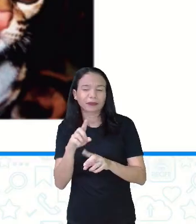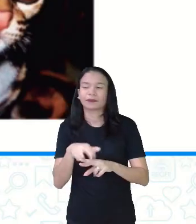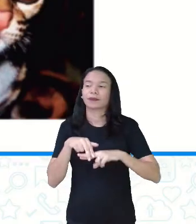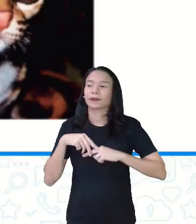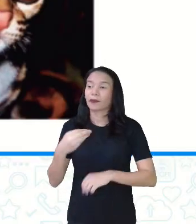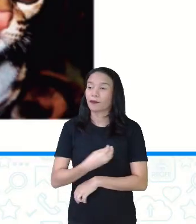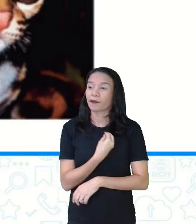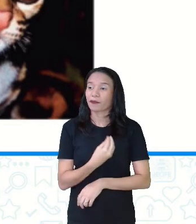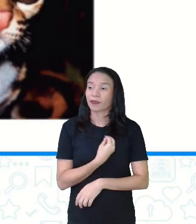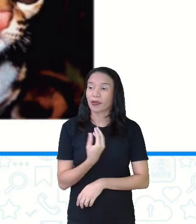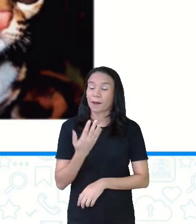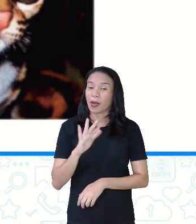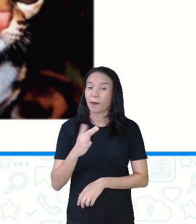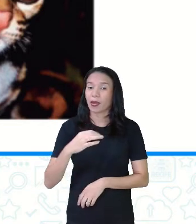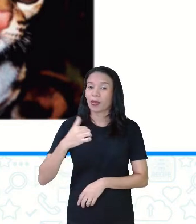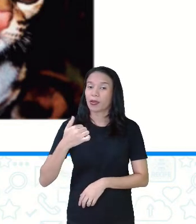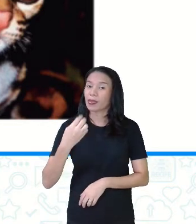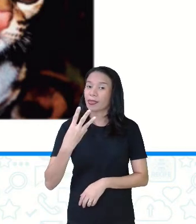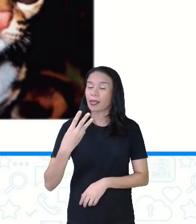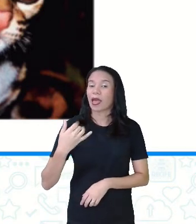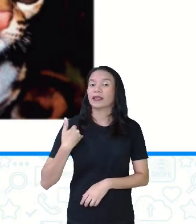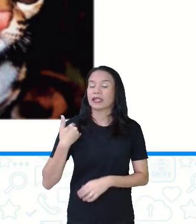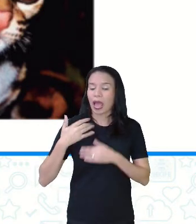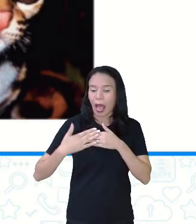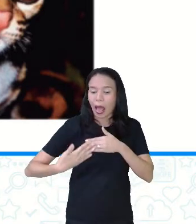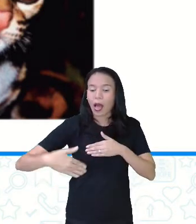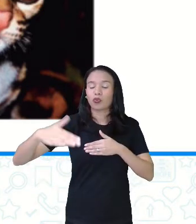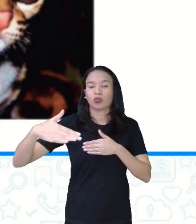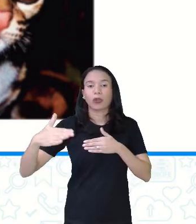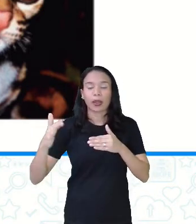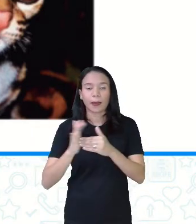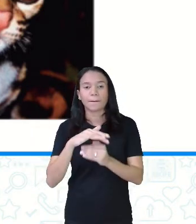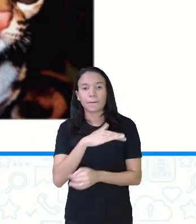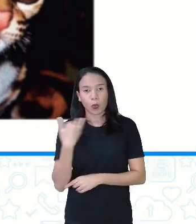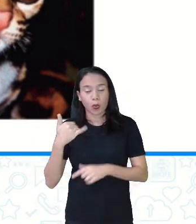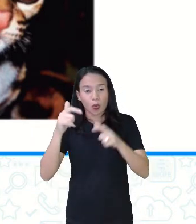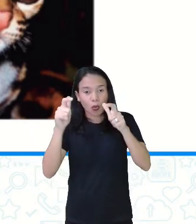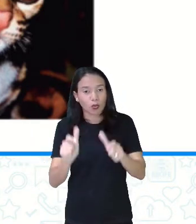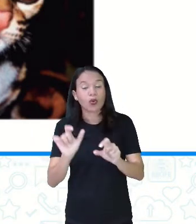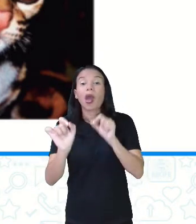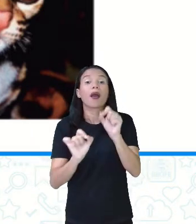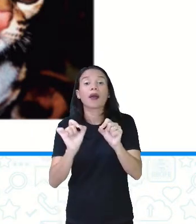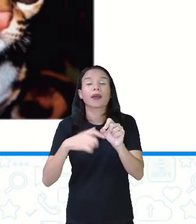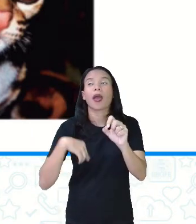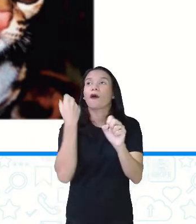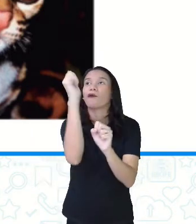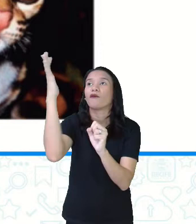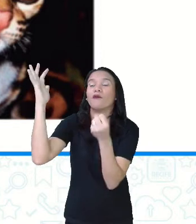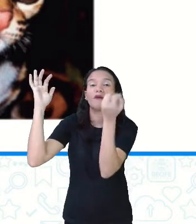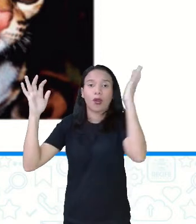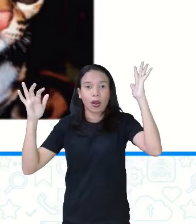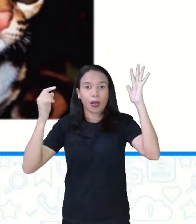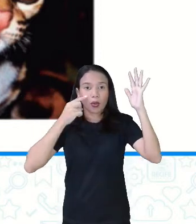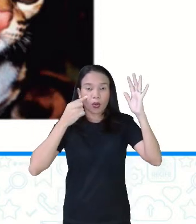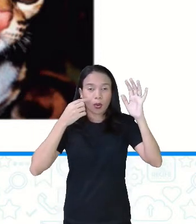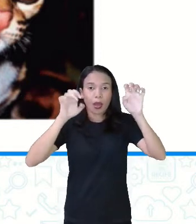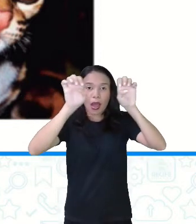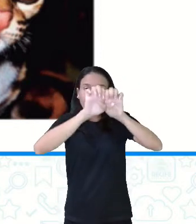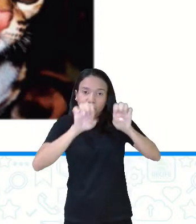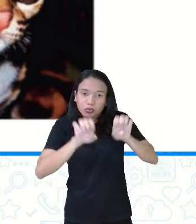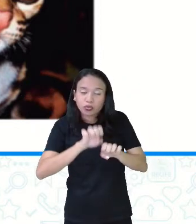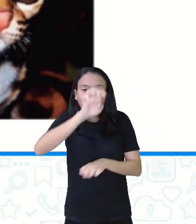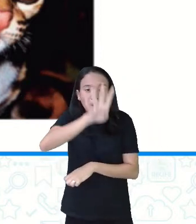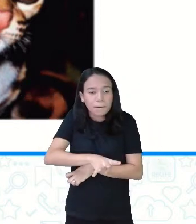ó, aproximadamente 13 anos, e o habitat onde eles vivem são as florestas. Veja a estrutura aí dessa